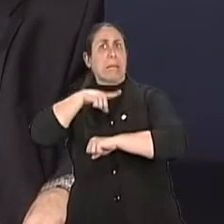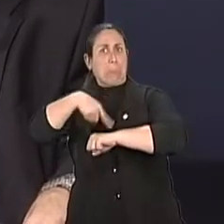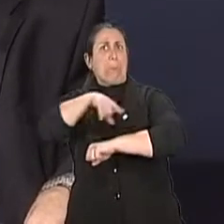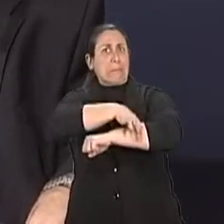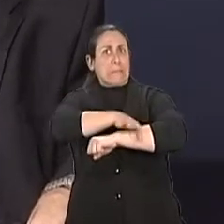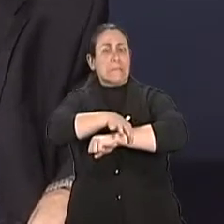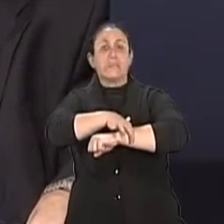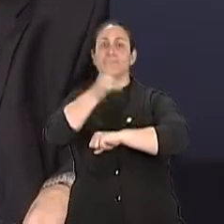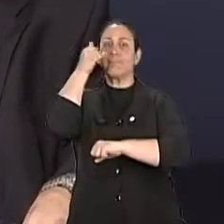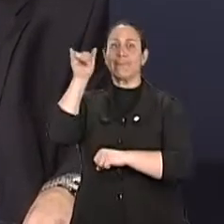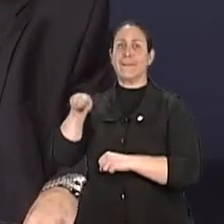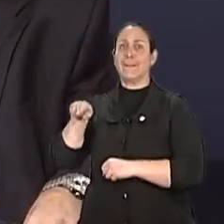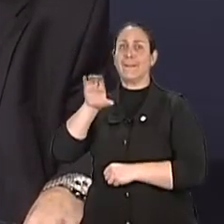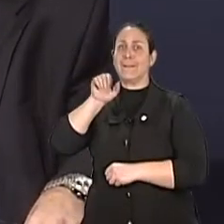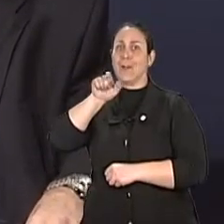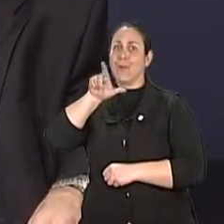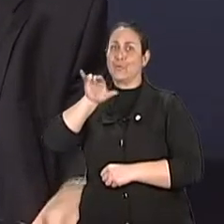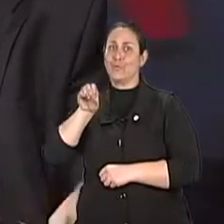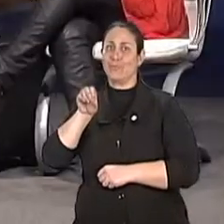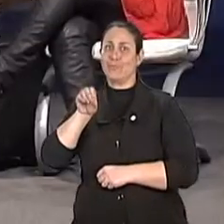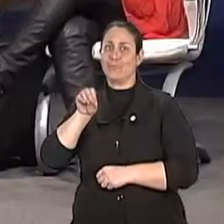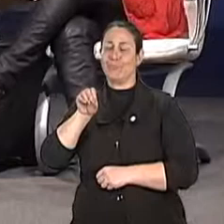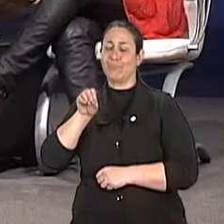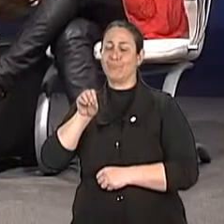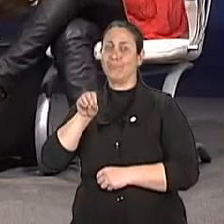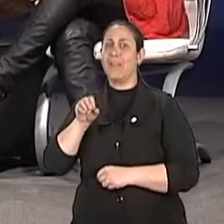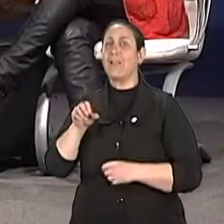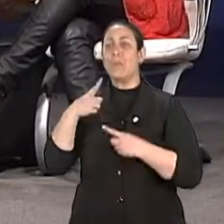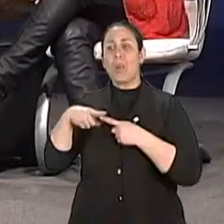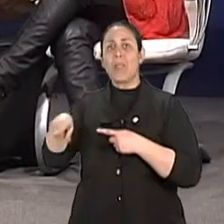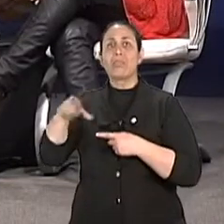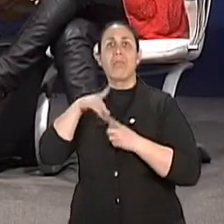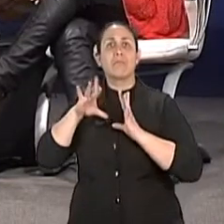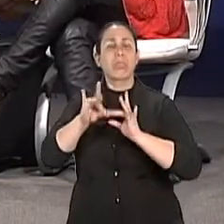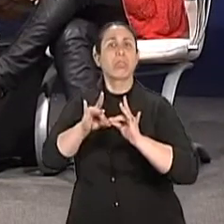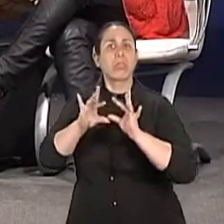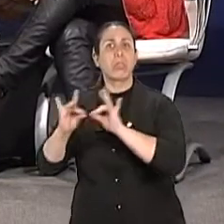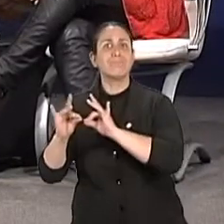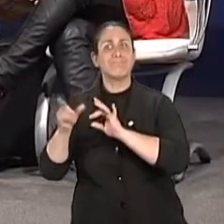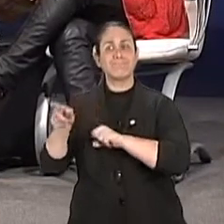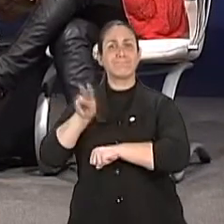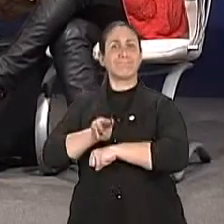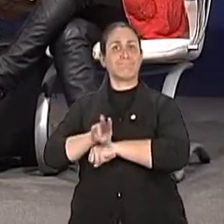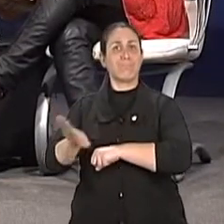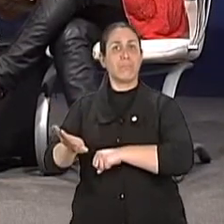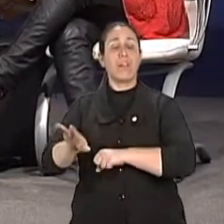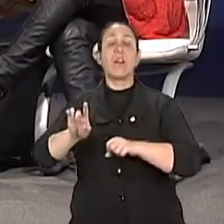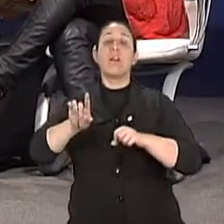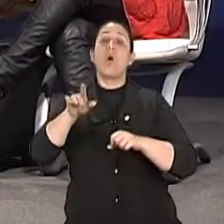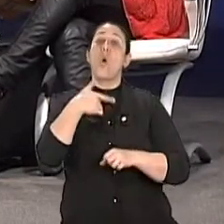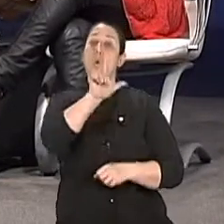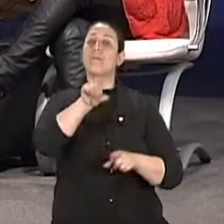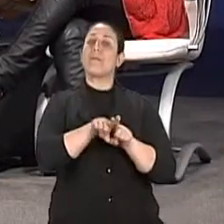absorvido é a vitamina D. E para nós termos vitamina D, o processo todo